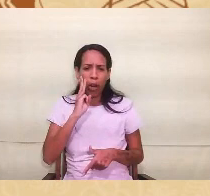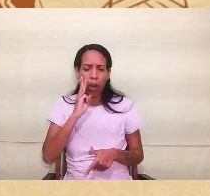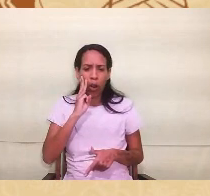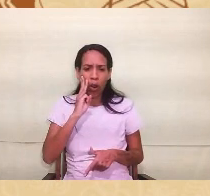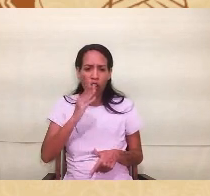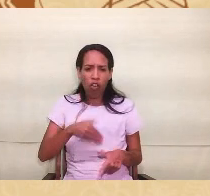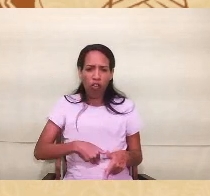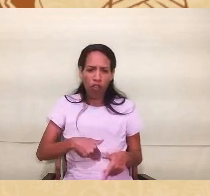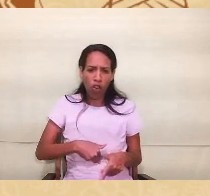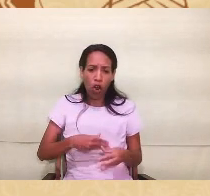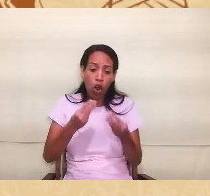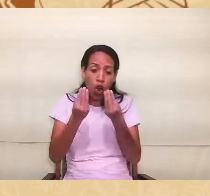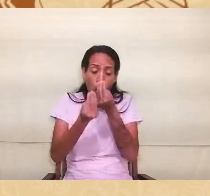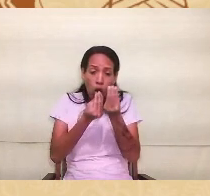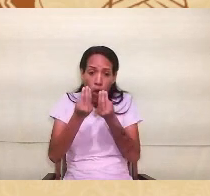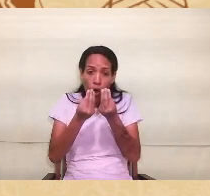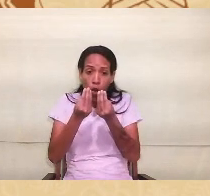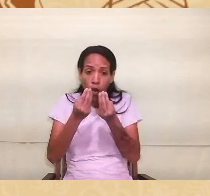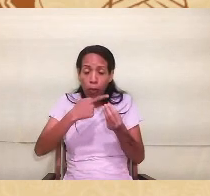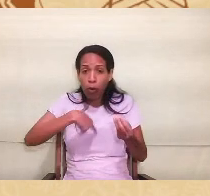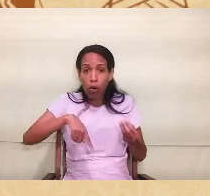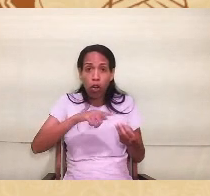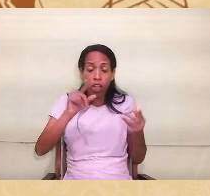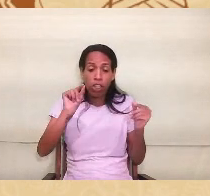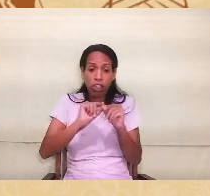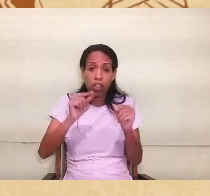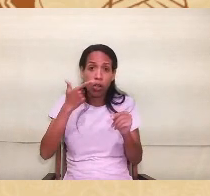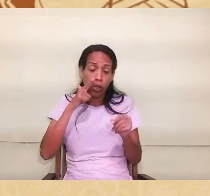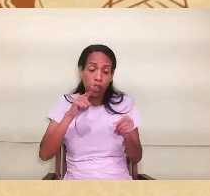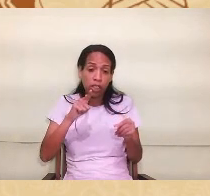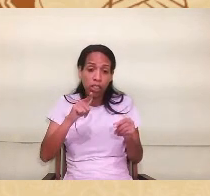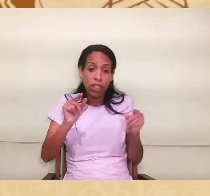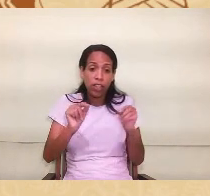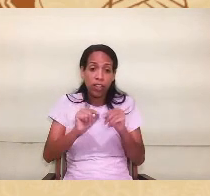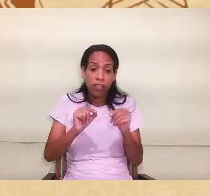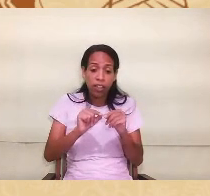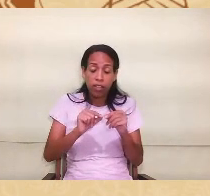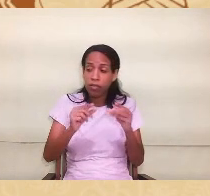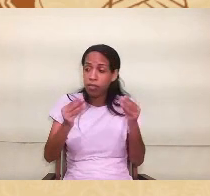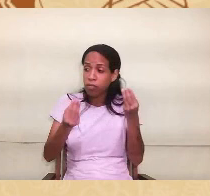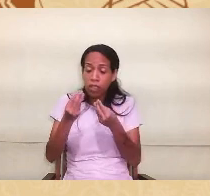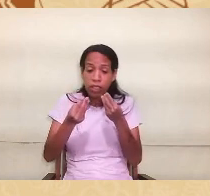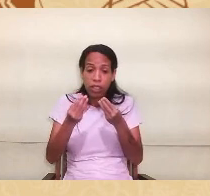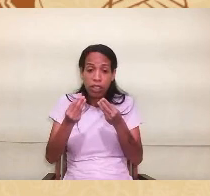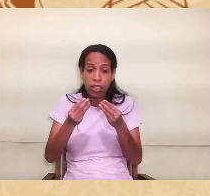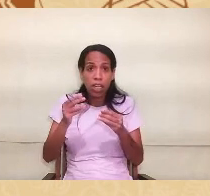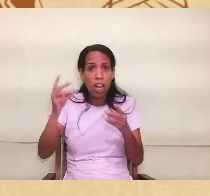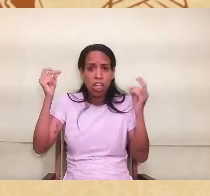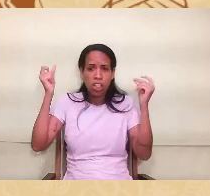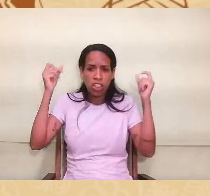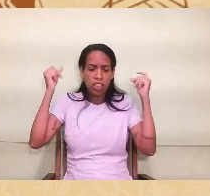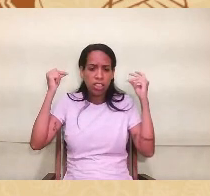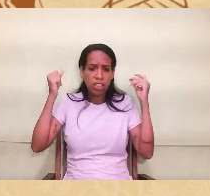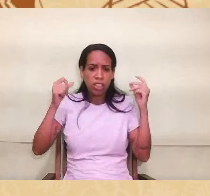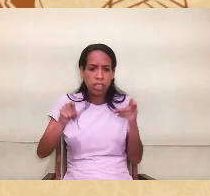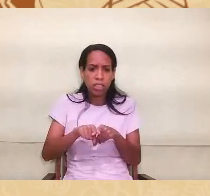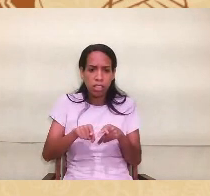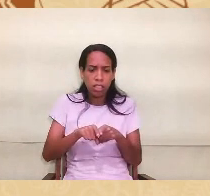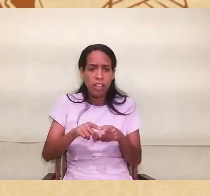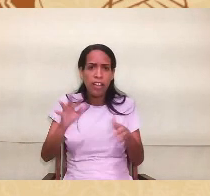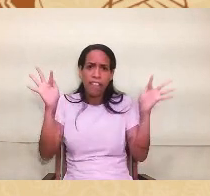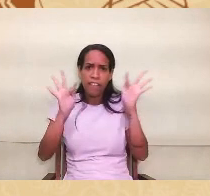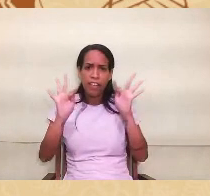gente concilia, assim, né? Isso que a gente já conquistou, que é firmar um ponto de defesa da nossa ancestralidade, da nossa identidade, das